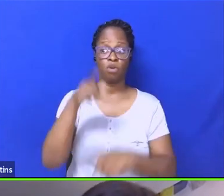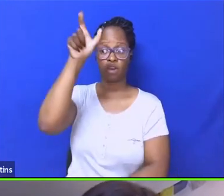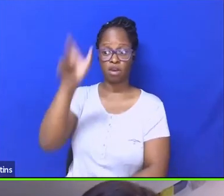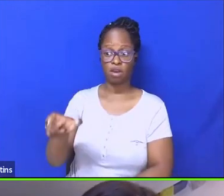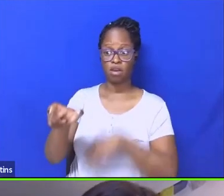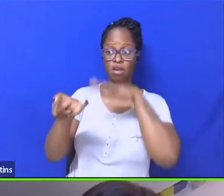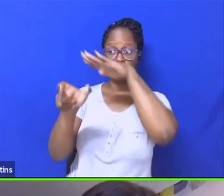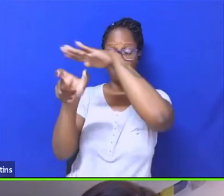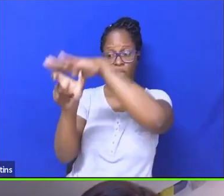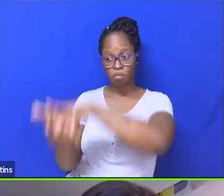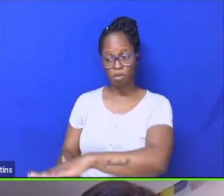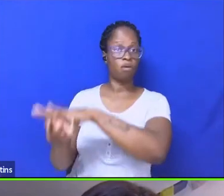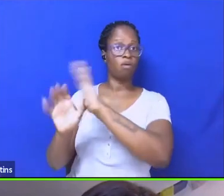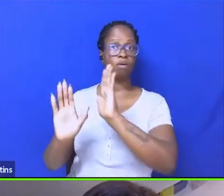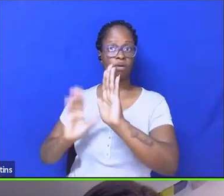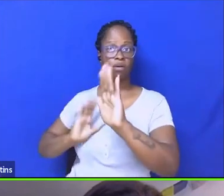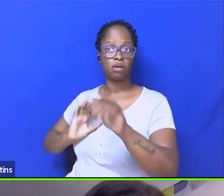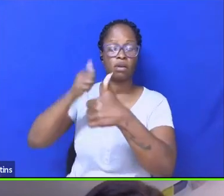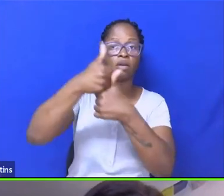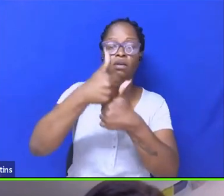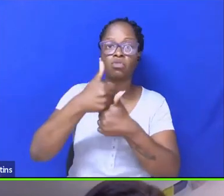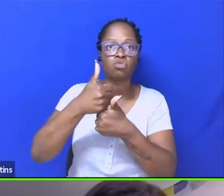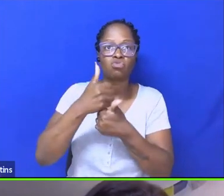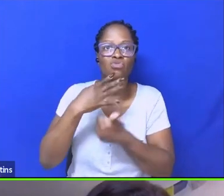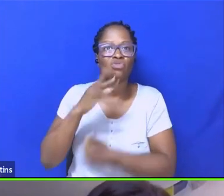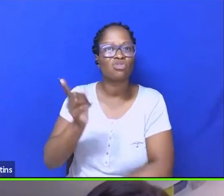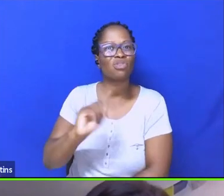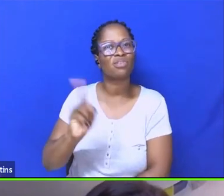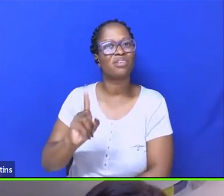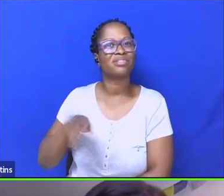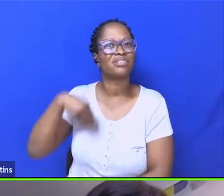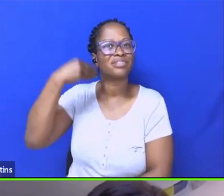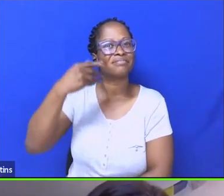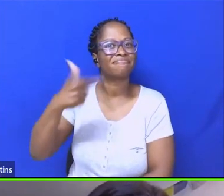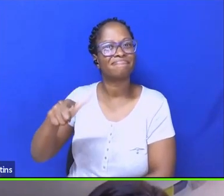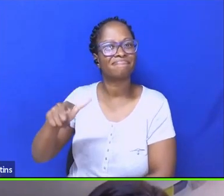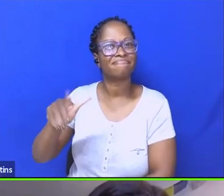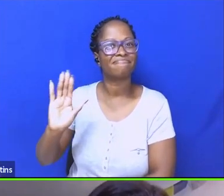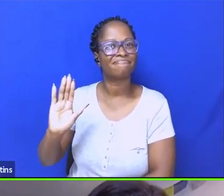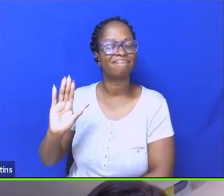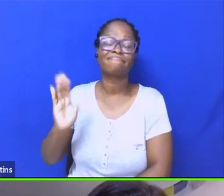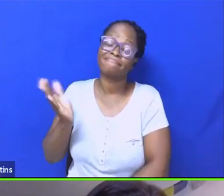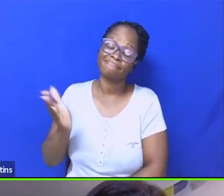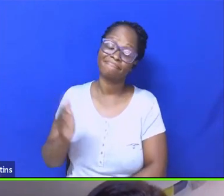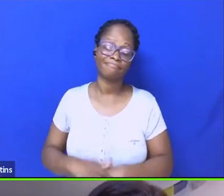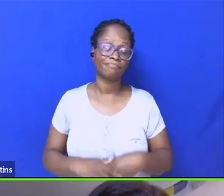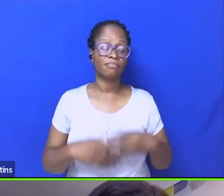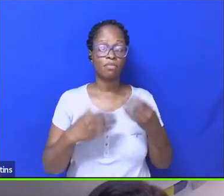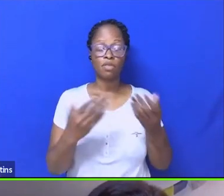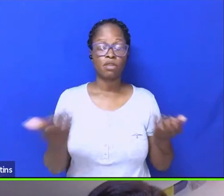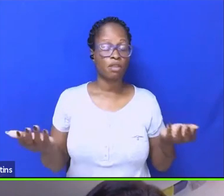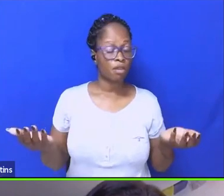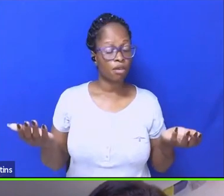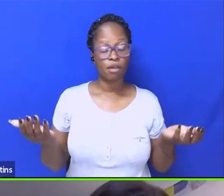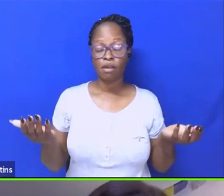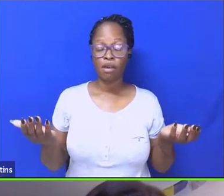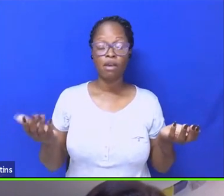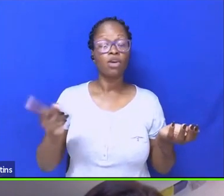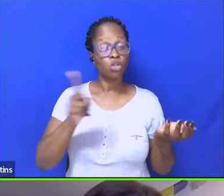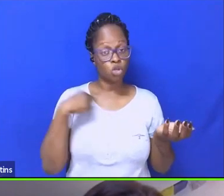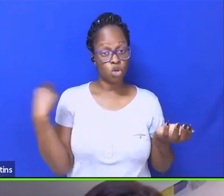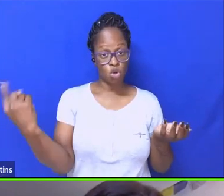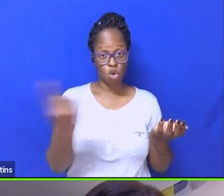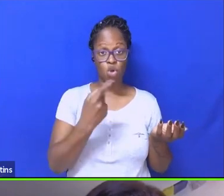conocer bueno a nosotros hombres blancos han hablado a nombre nuestro toda la vida e é